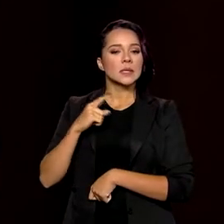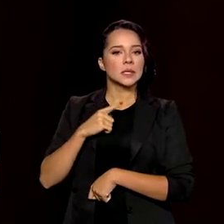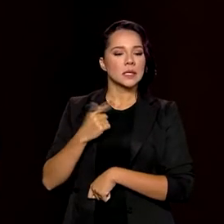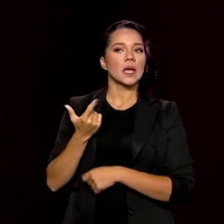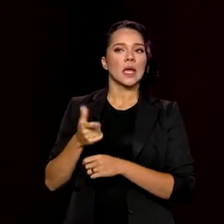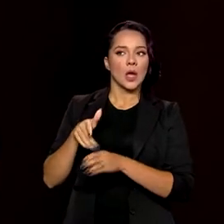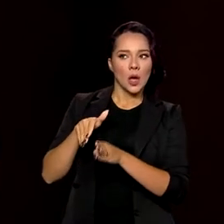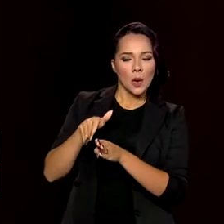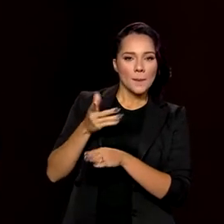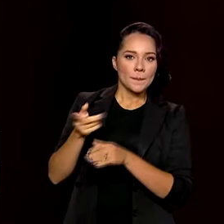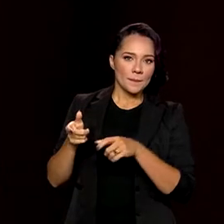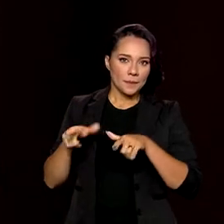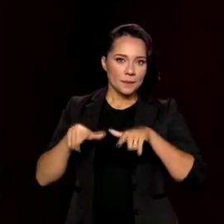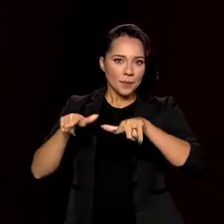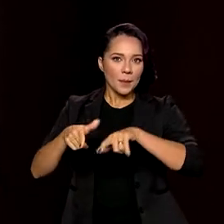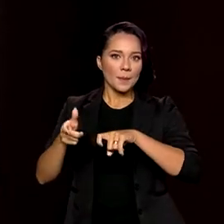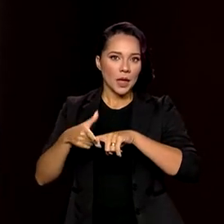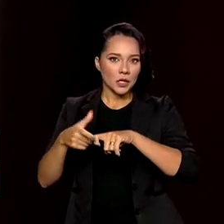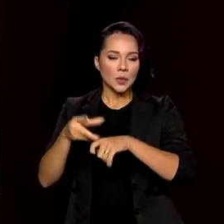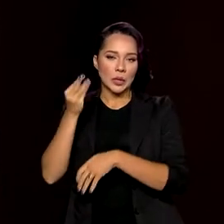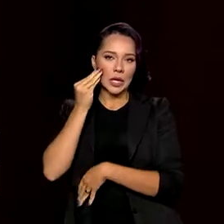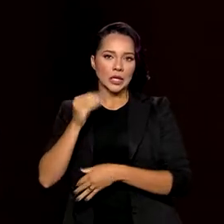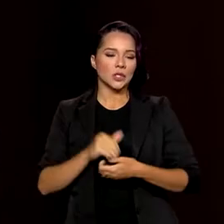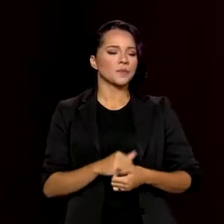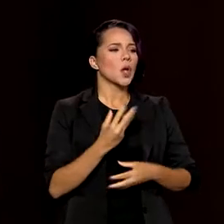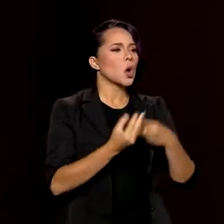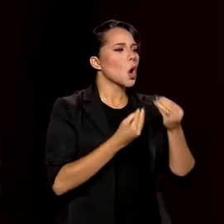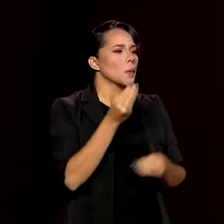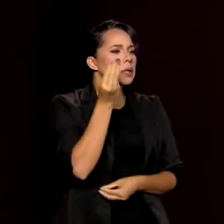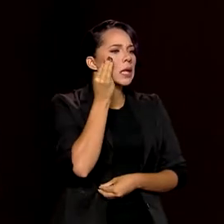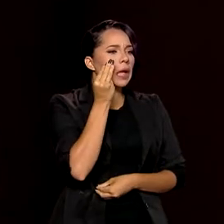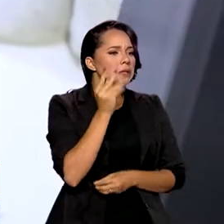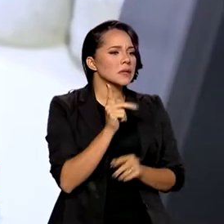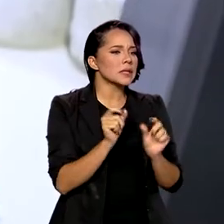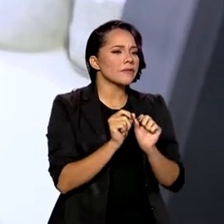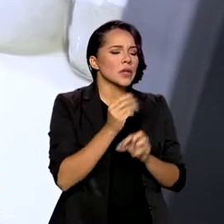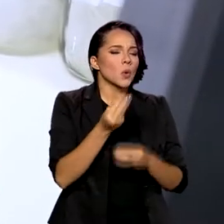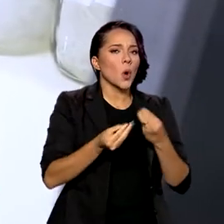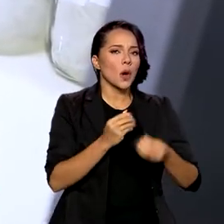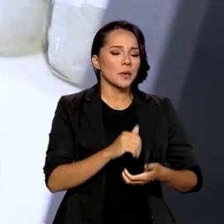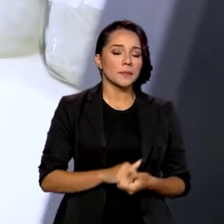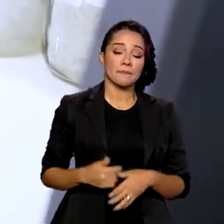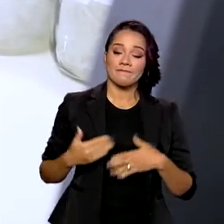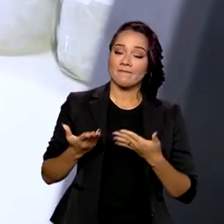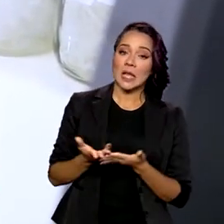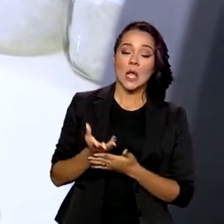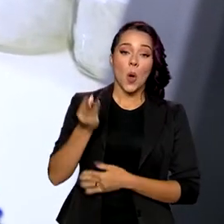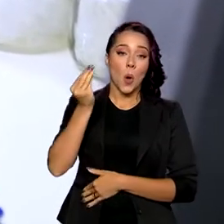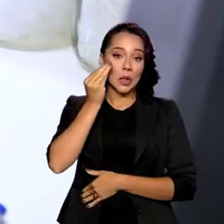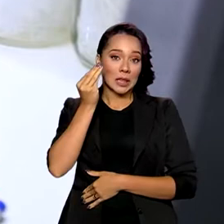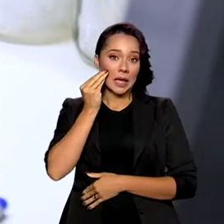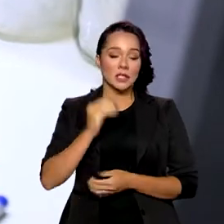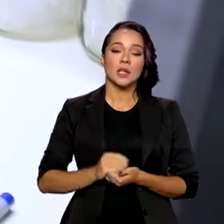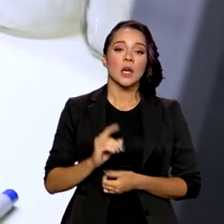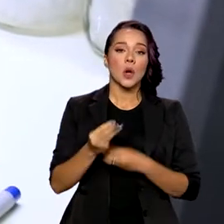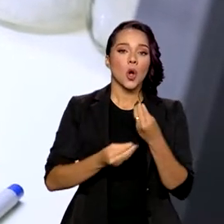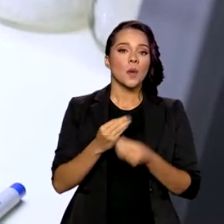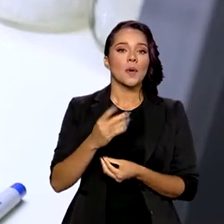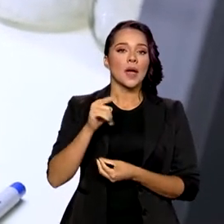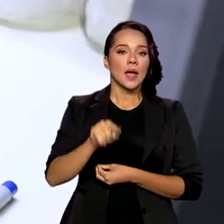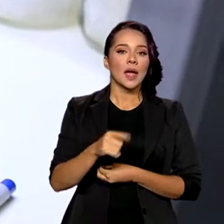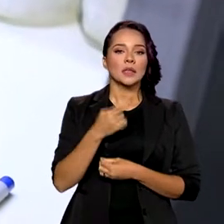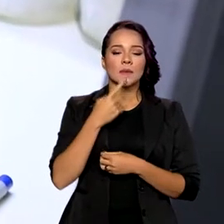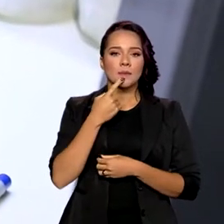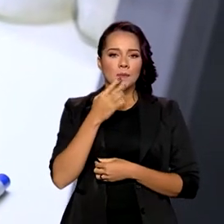indicação médica para fazer esse teste. Ona, e como que esse teste vai ser realizado? Explica pra gente. Olha, o exame é realizado a partir de amostras